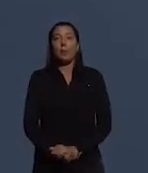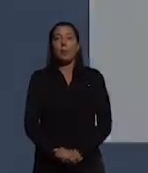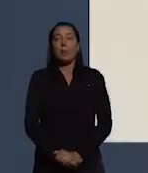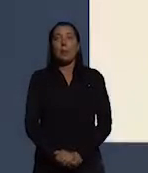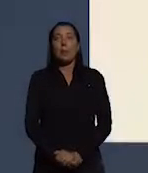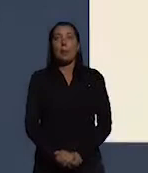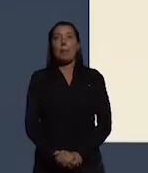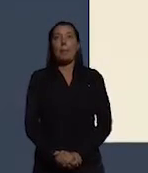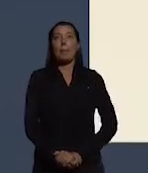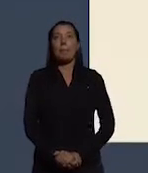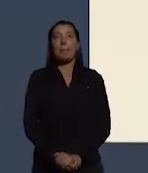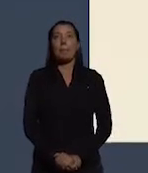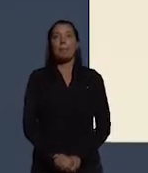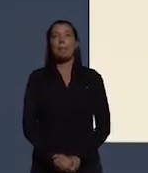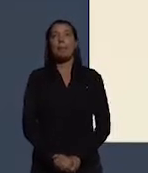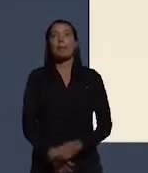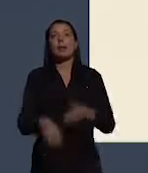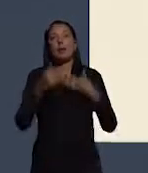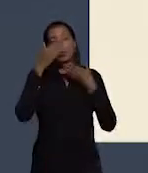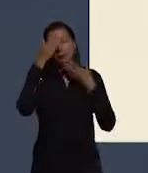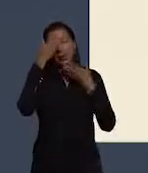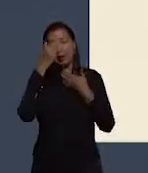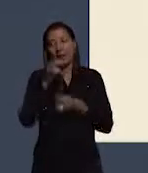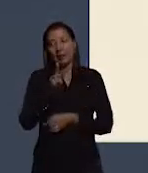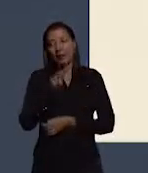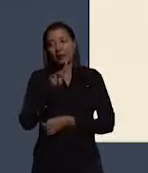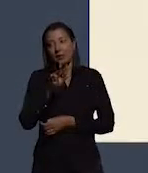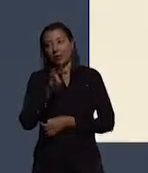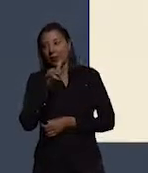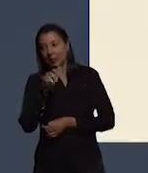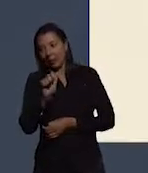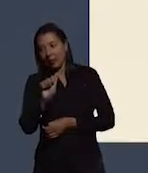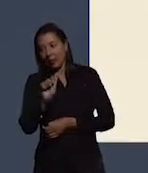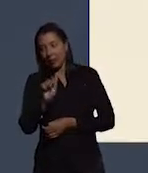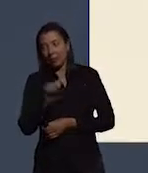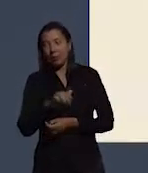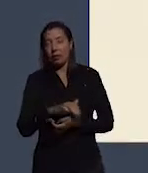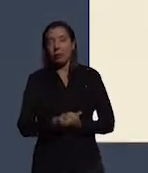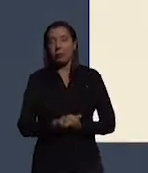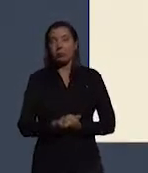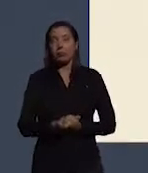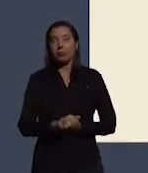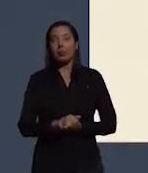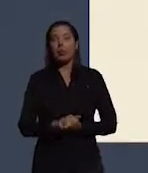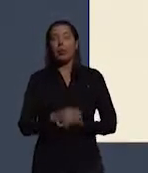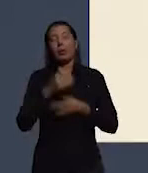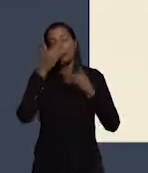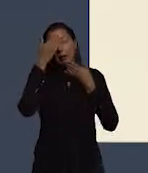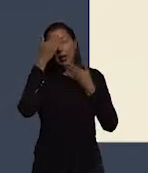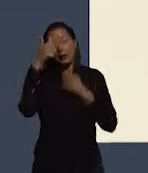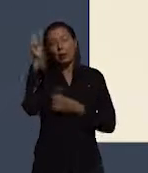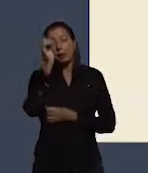Muito obrigada, Viviane. E obrigada, brasileiros.